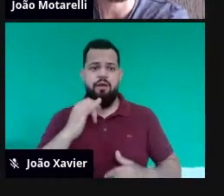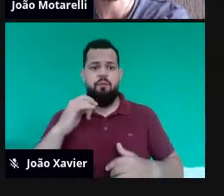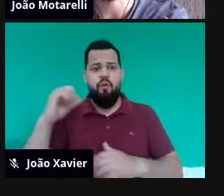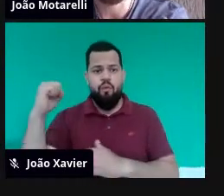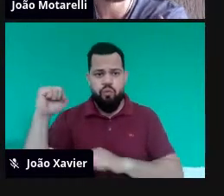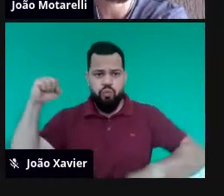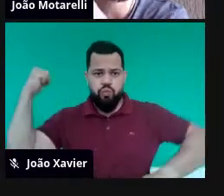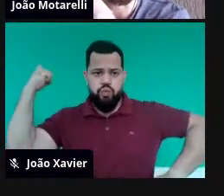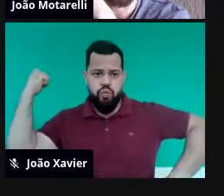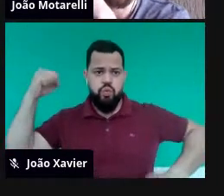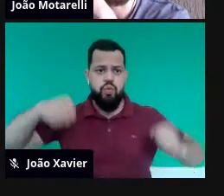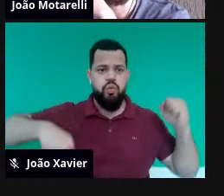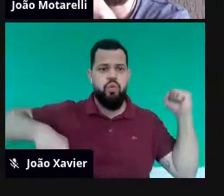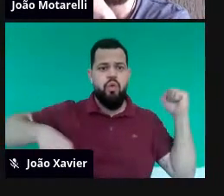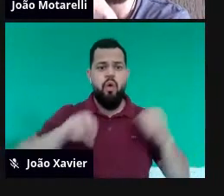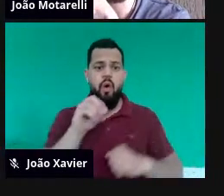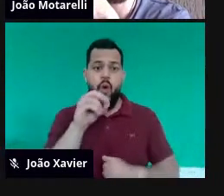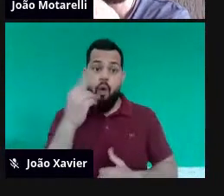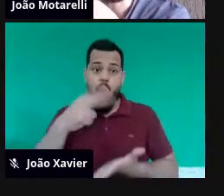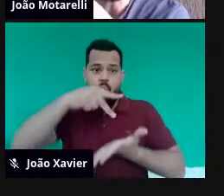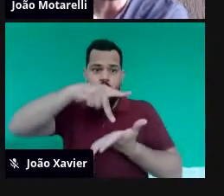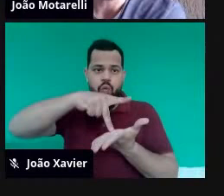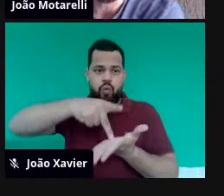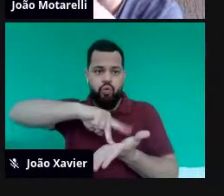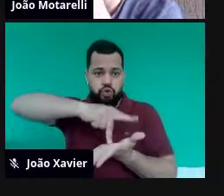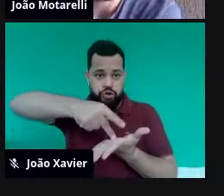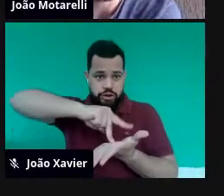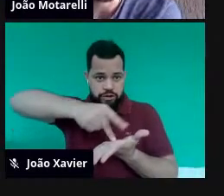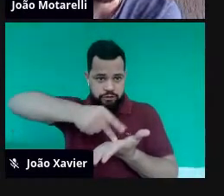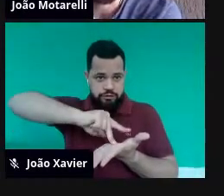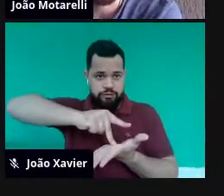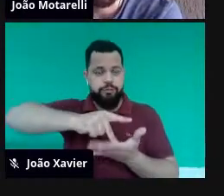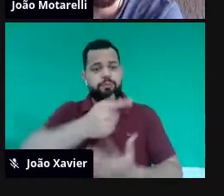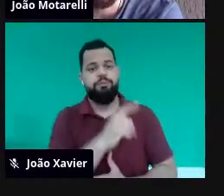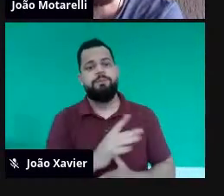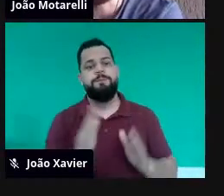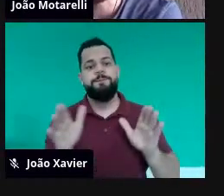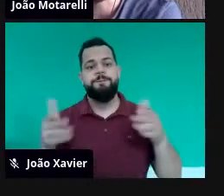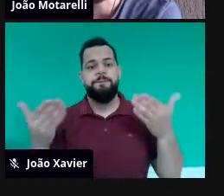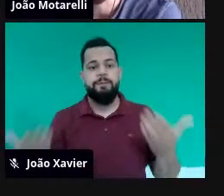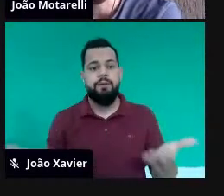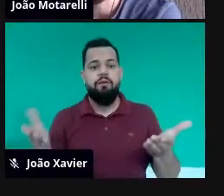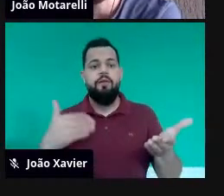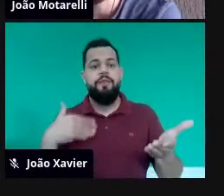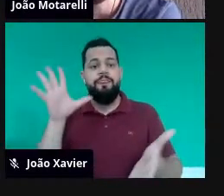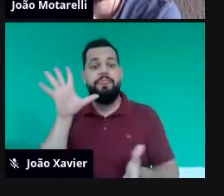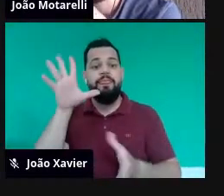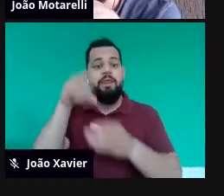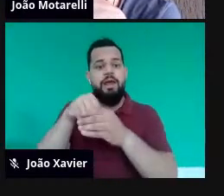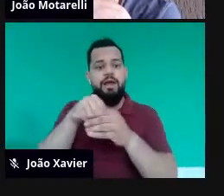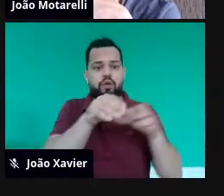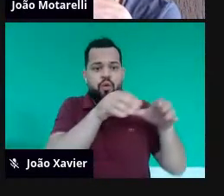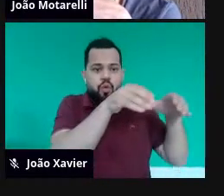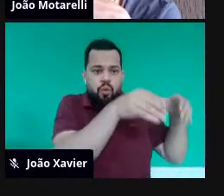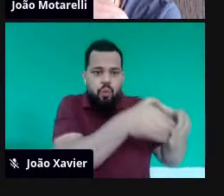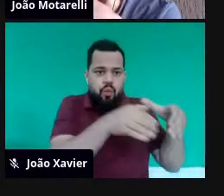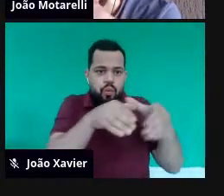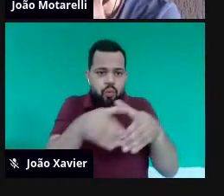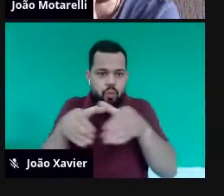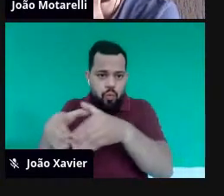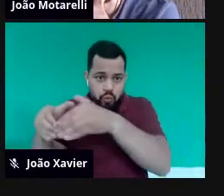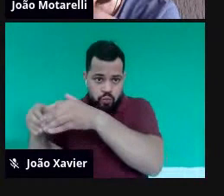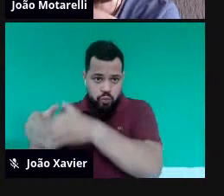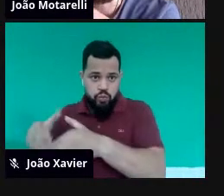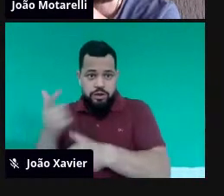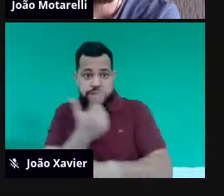categorias, como, por exemplo, uma ginástica artística. Dentro, né, desse perfil, um